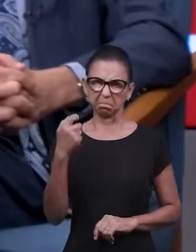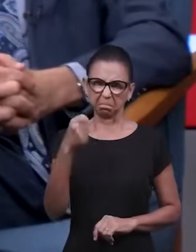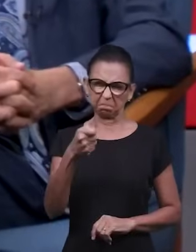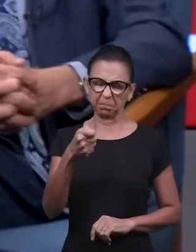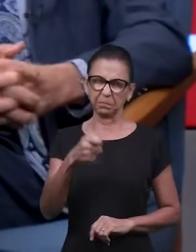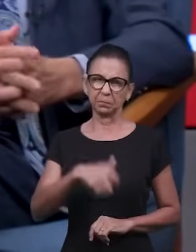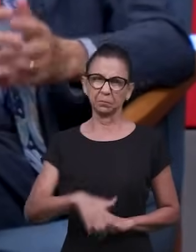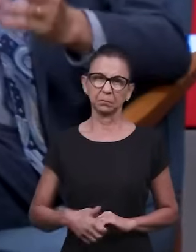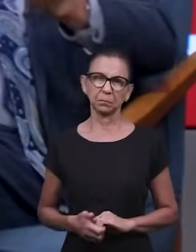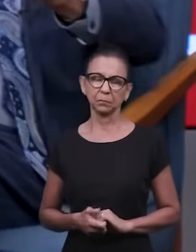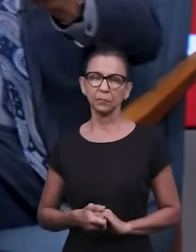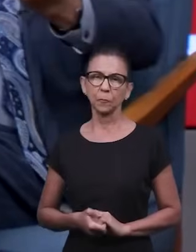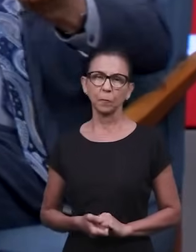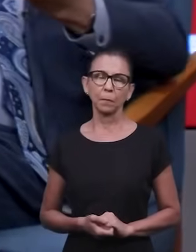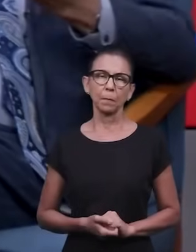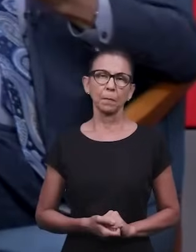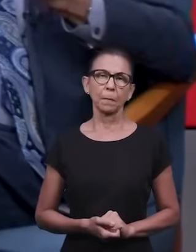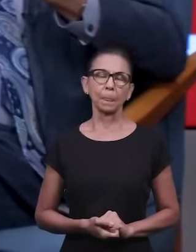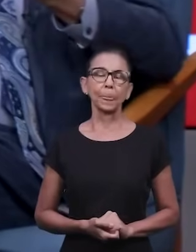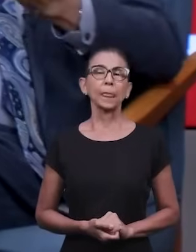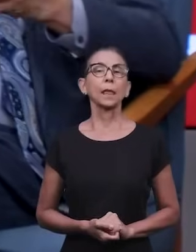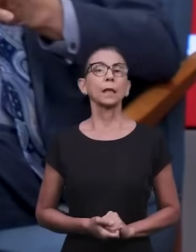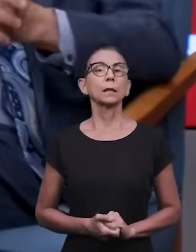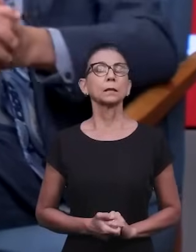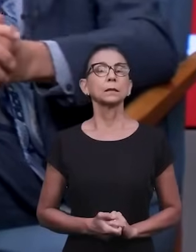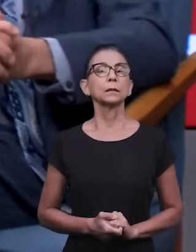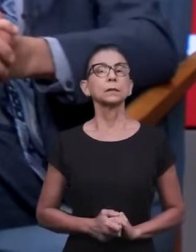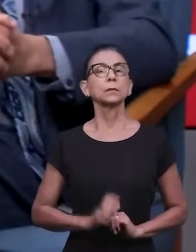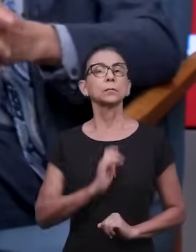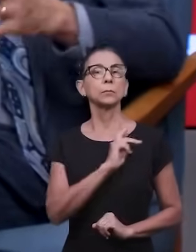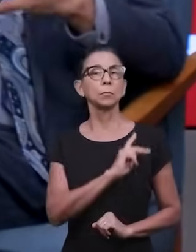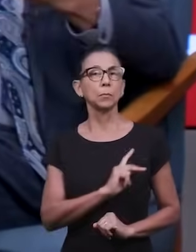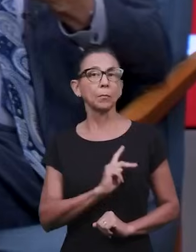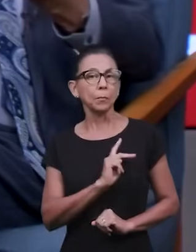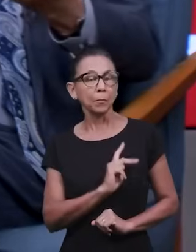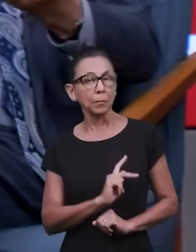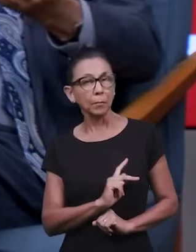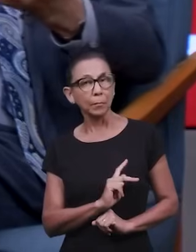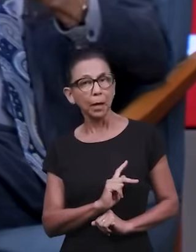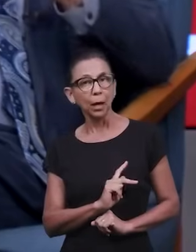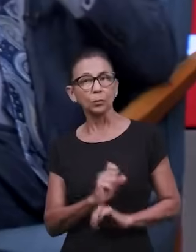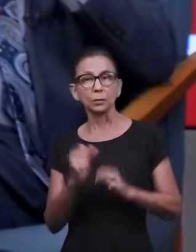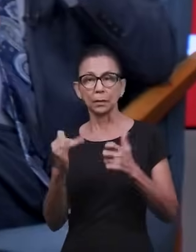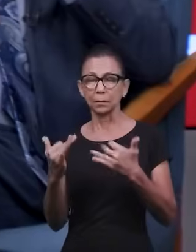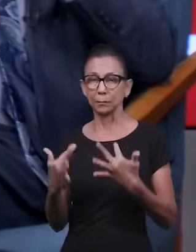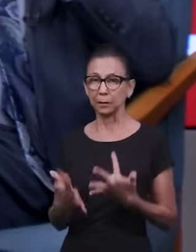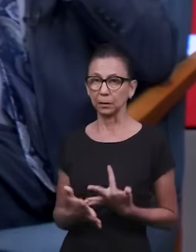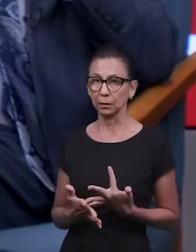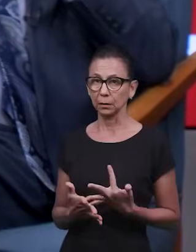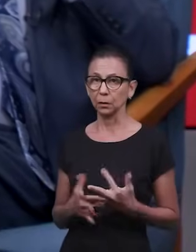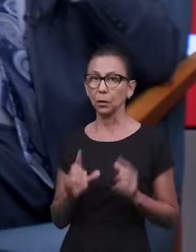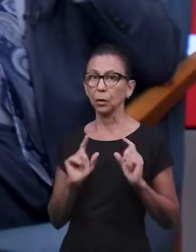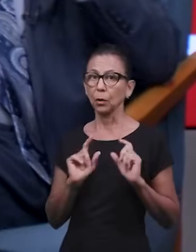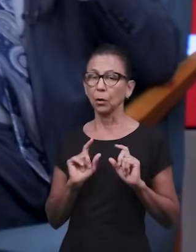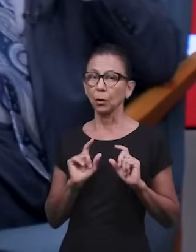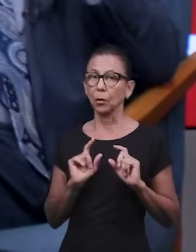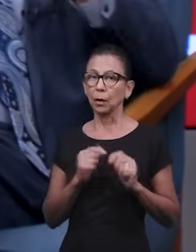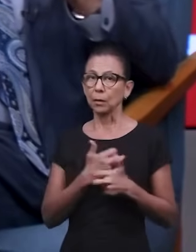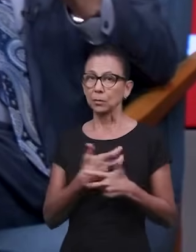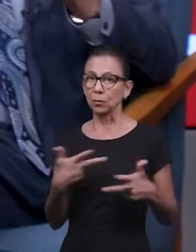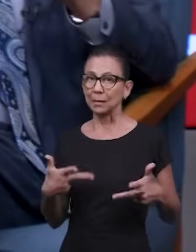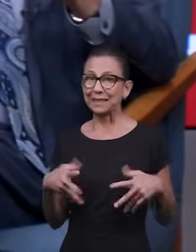disso ele tá falando daquilo que ele ensinou daquilo que Ele mostrou na vida da igreja